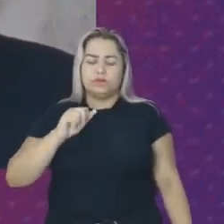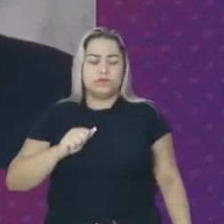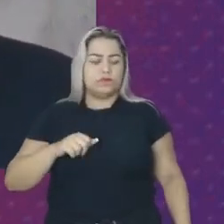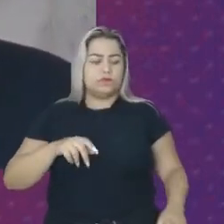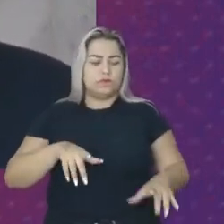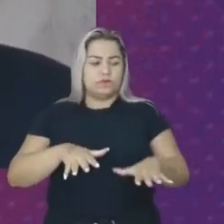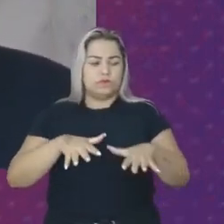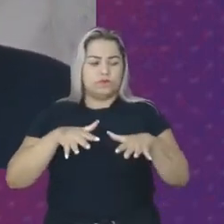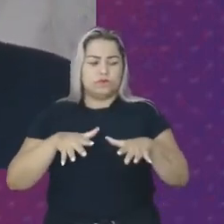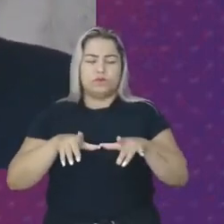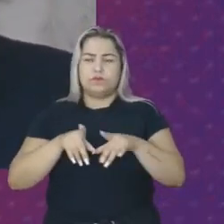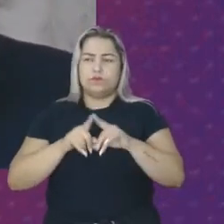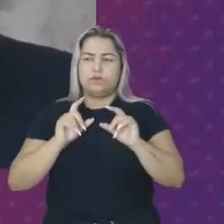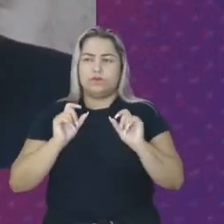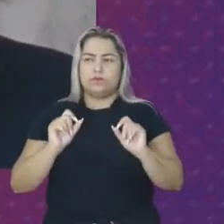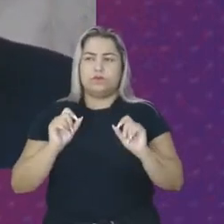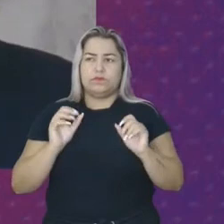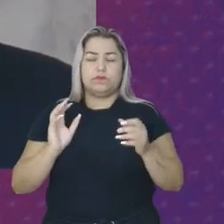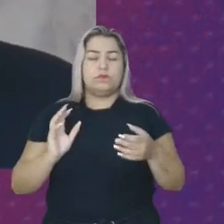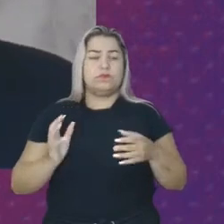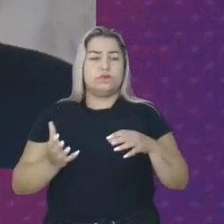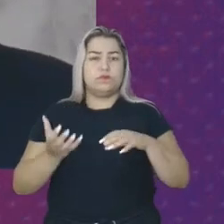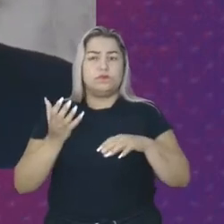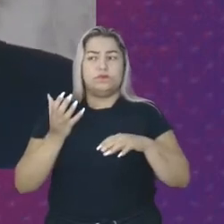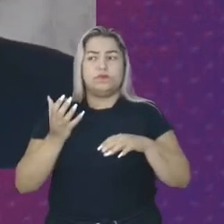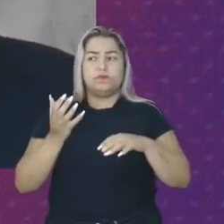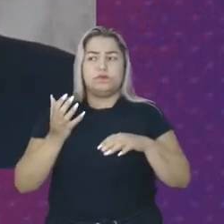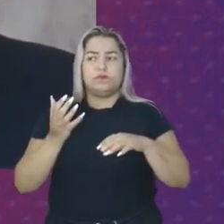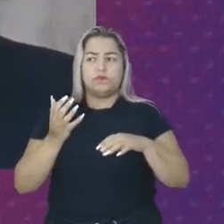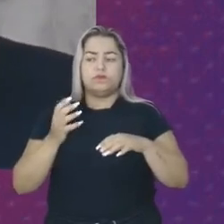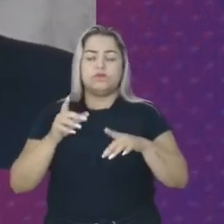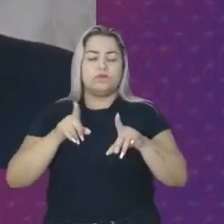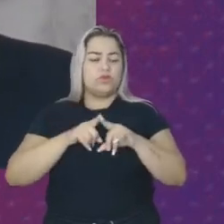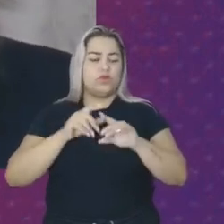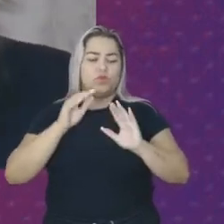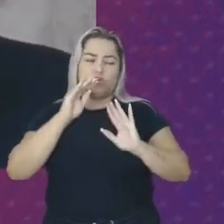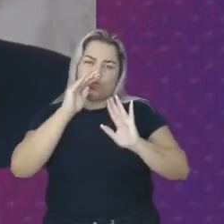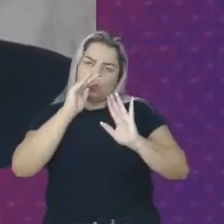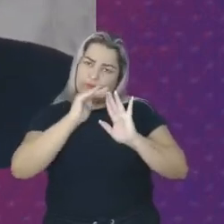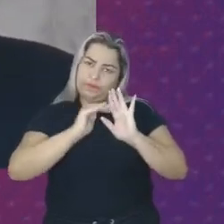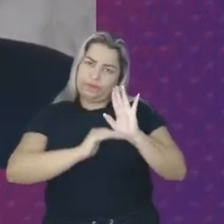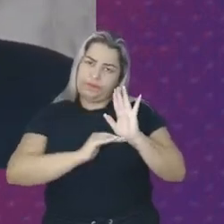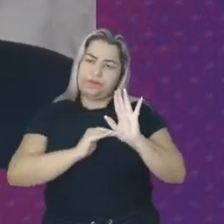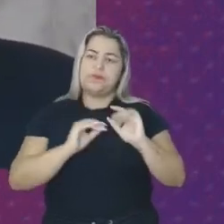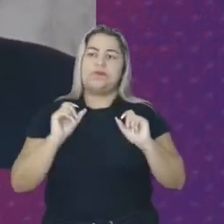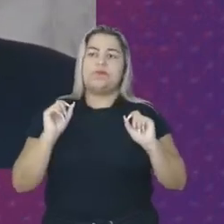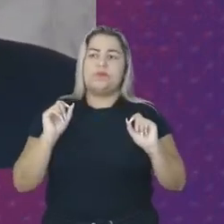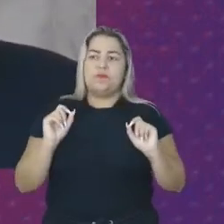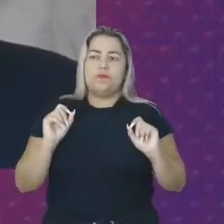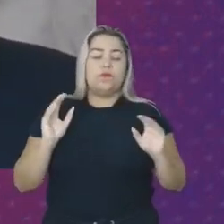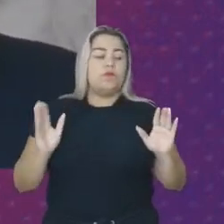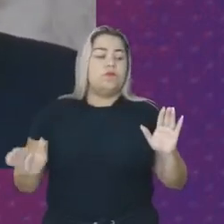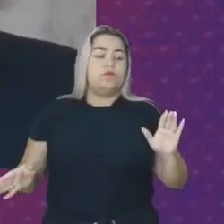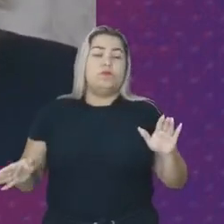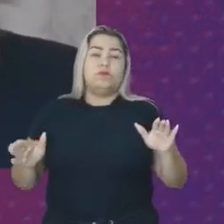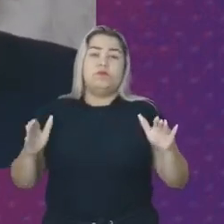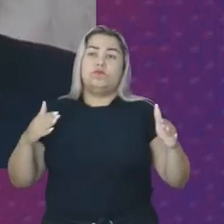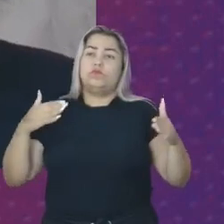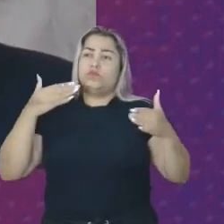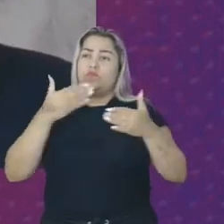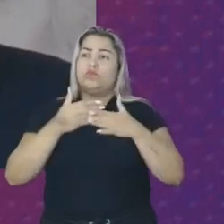assembleias legislativas, nas câmaras municipais e com programas transversais que atinjam os